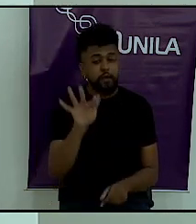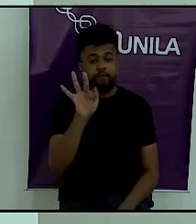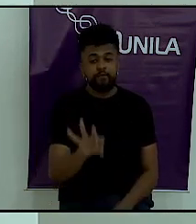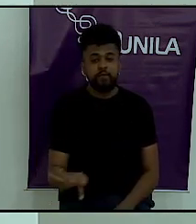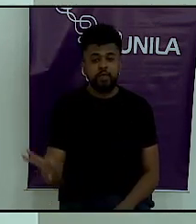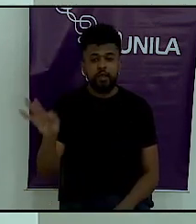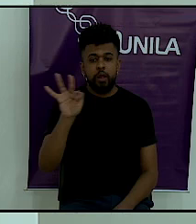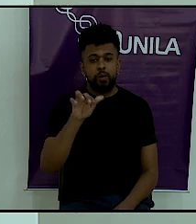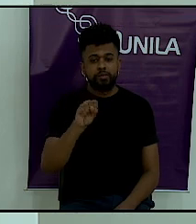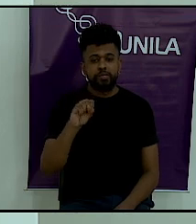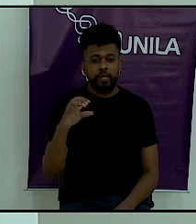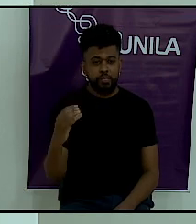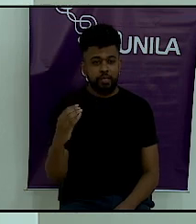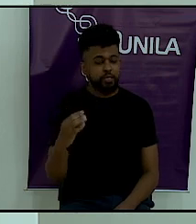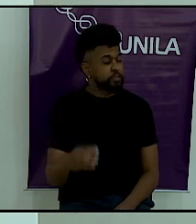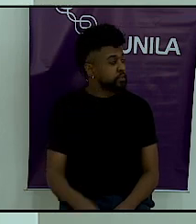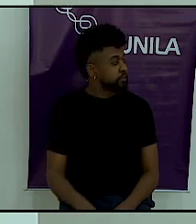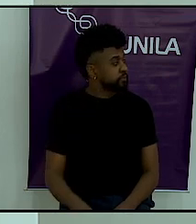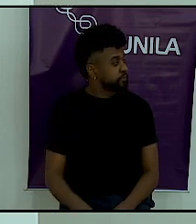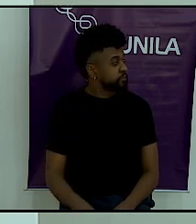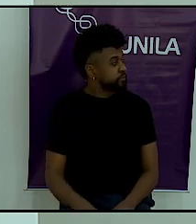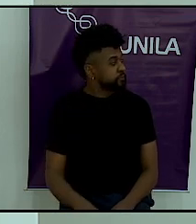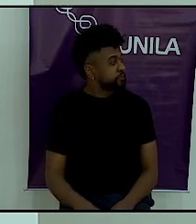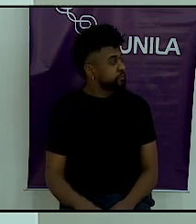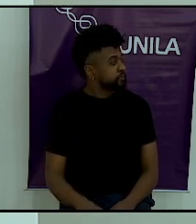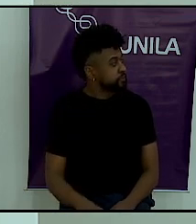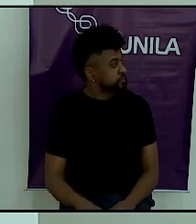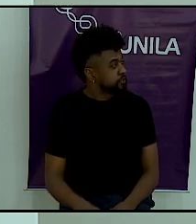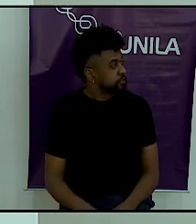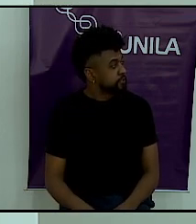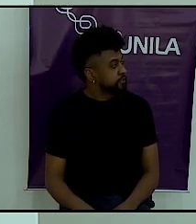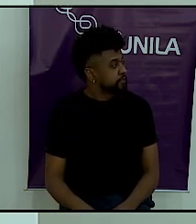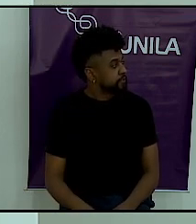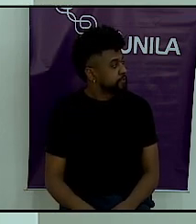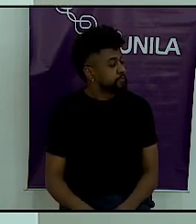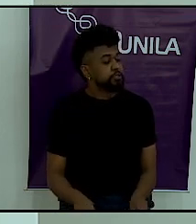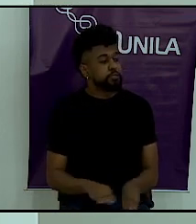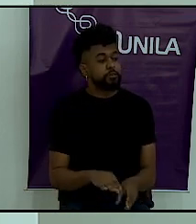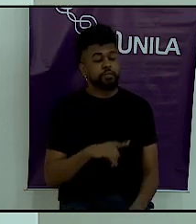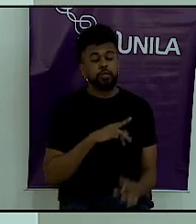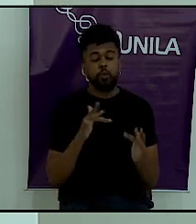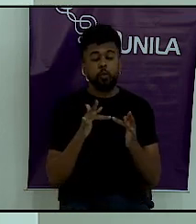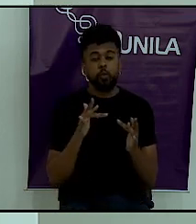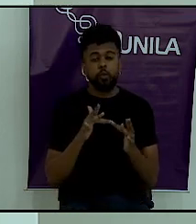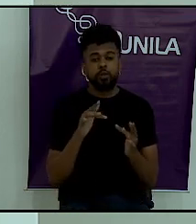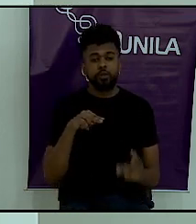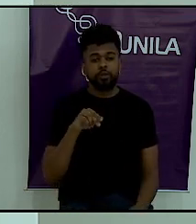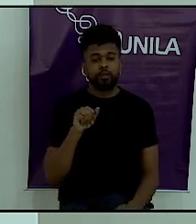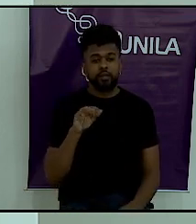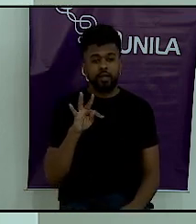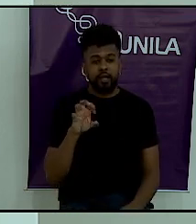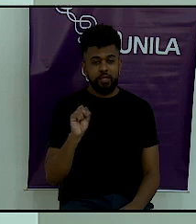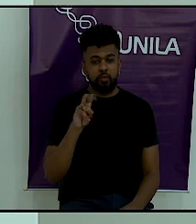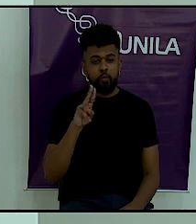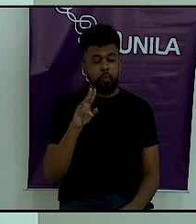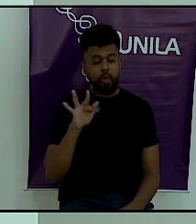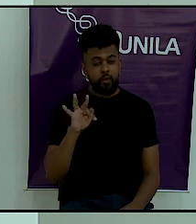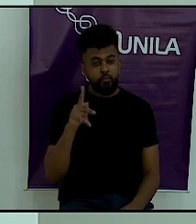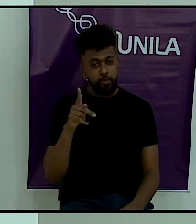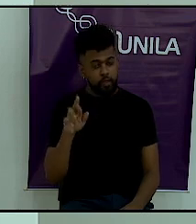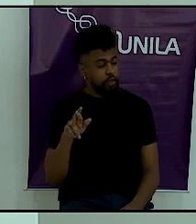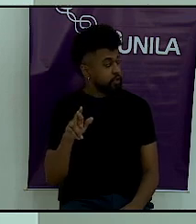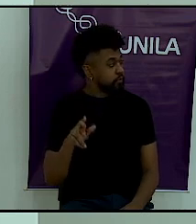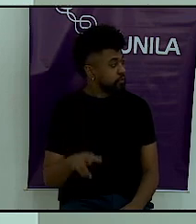Santa Catarina, que tem NATS também uma equipe lá. Nós já temos algum contato com o NATS da UFPR. Esse